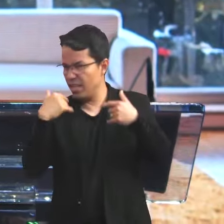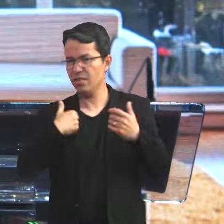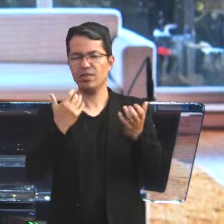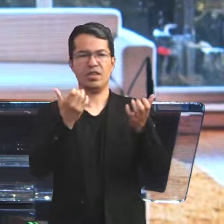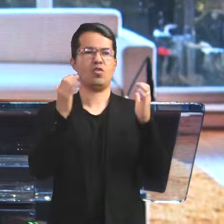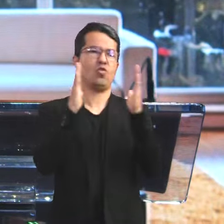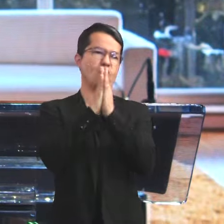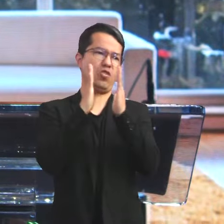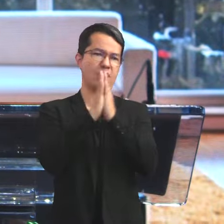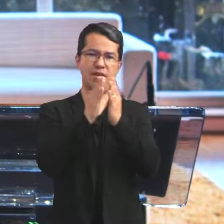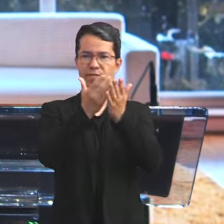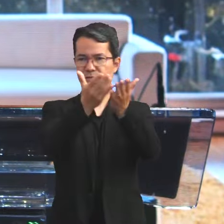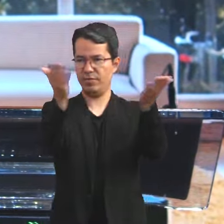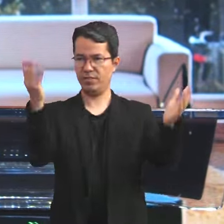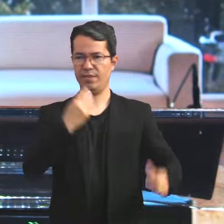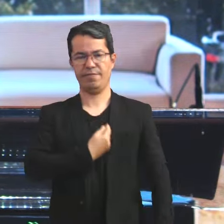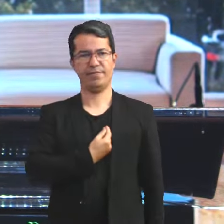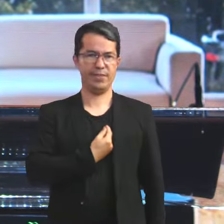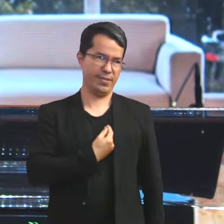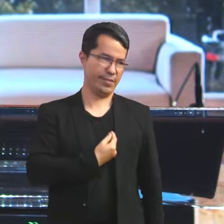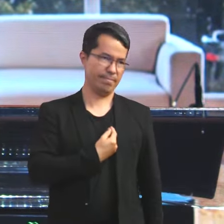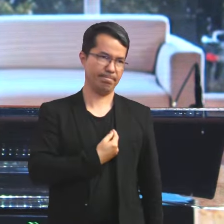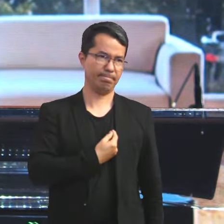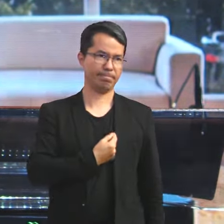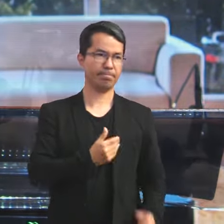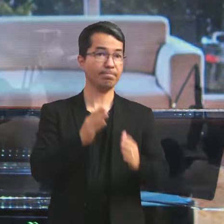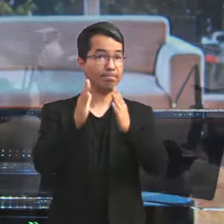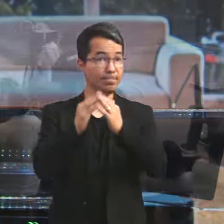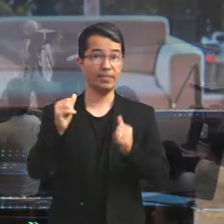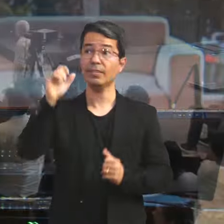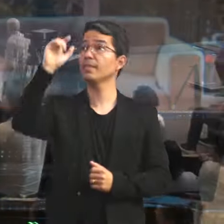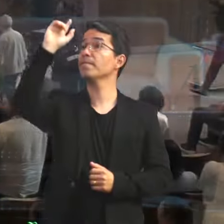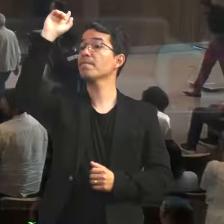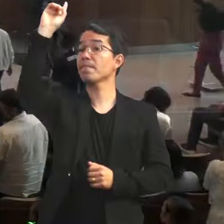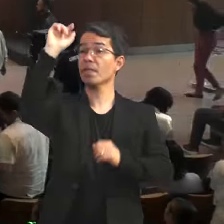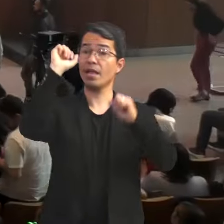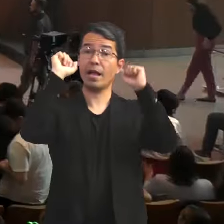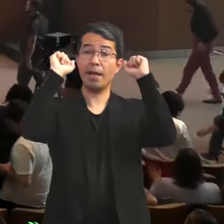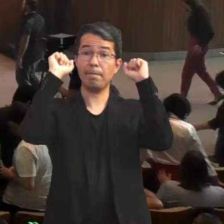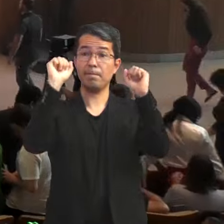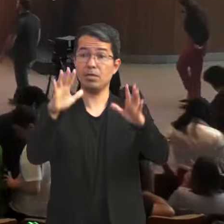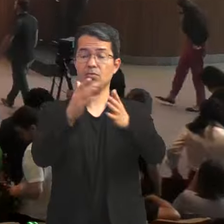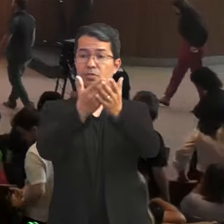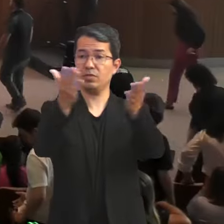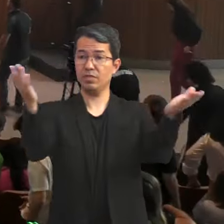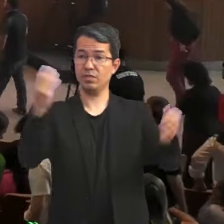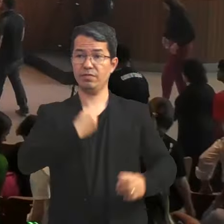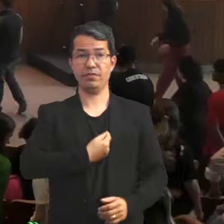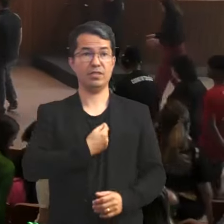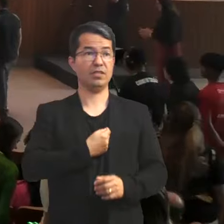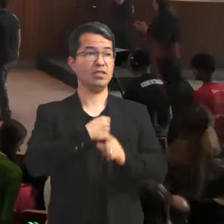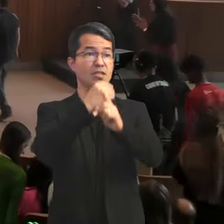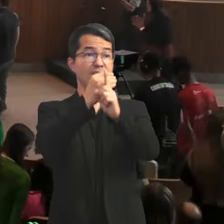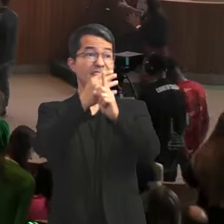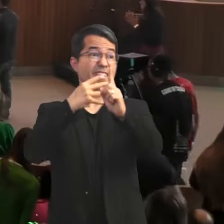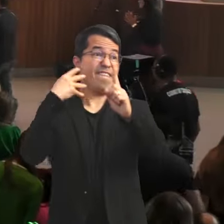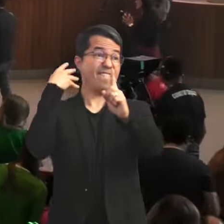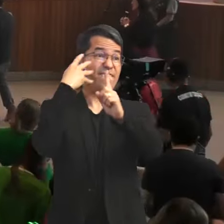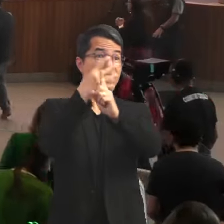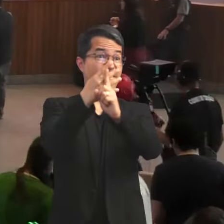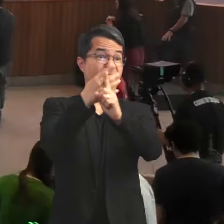graça uma unção especial sobre a sua vida para levar aqueles que estão perto para